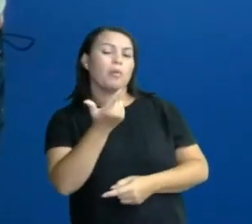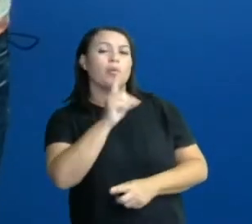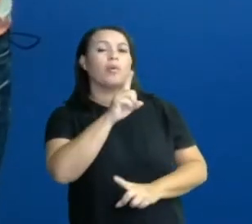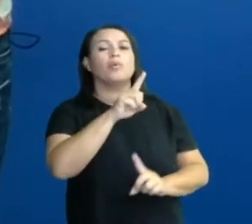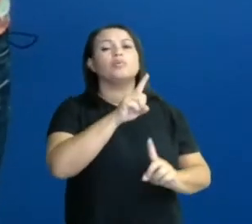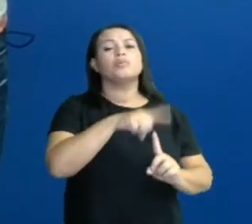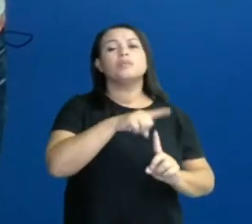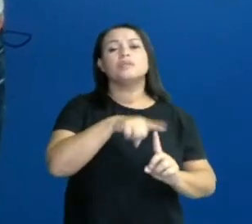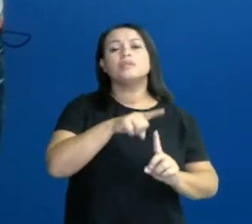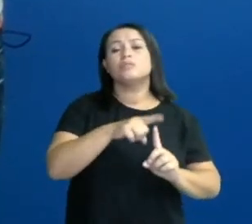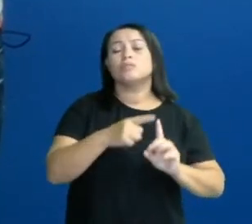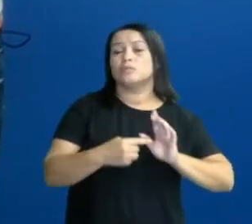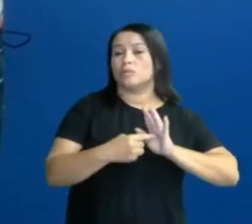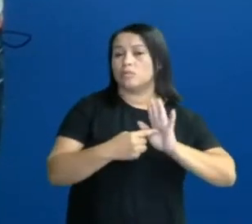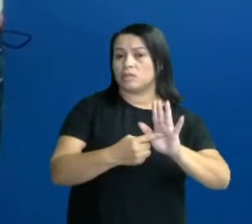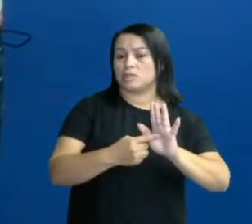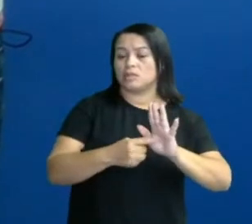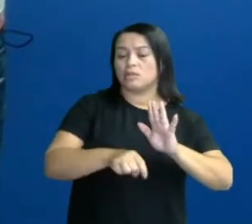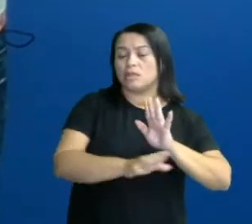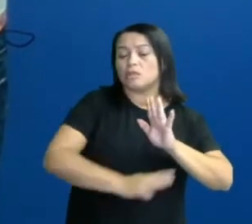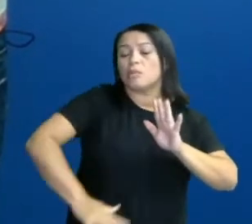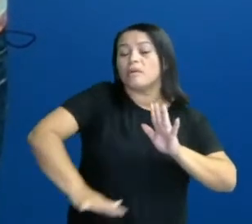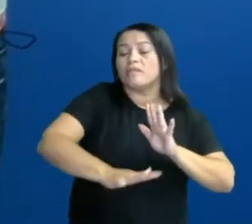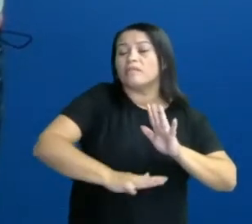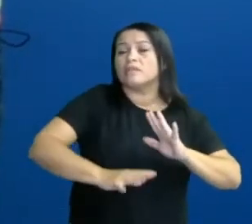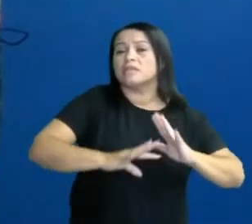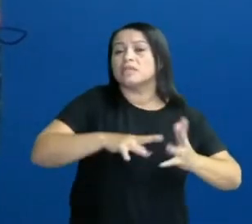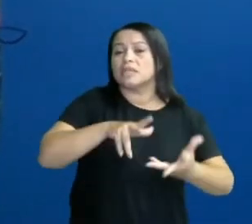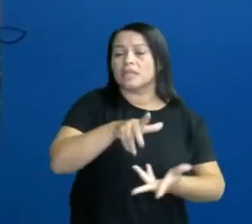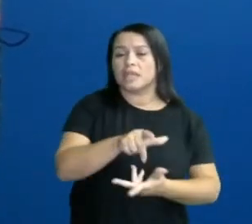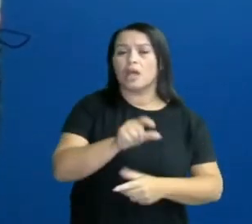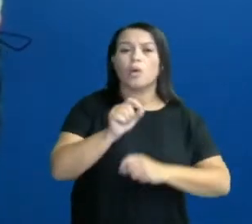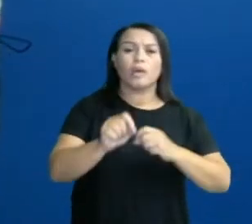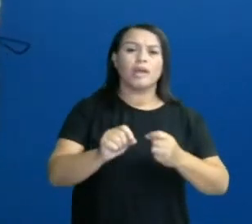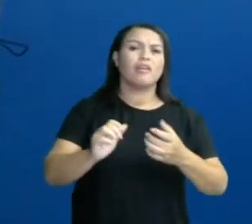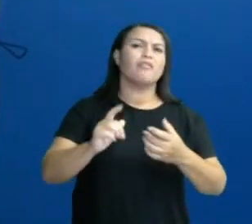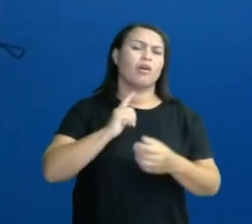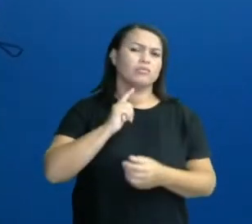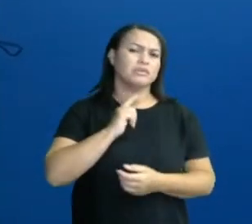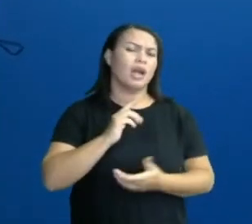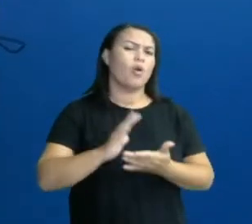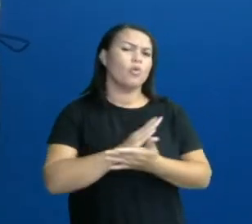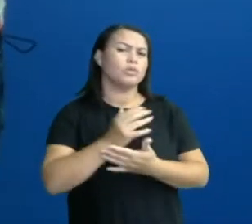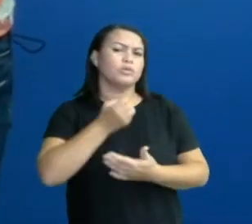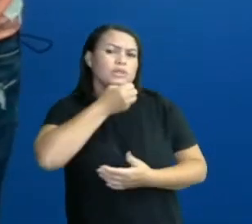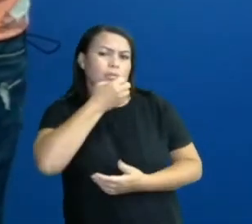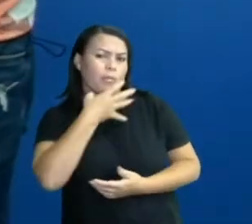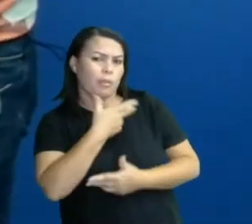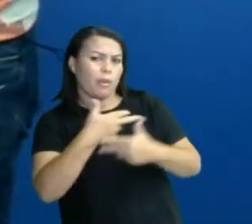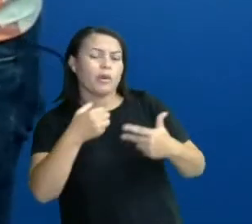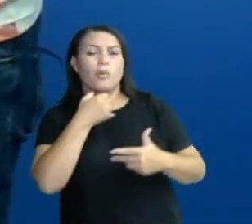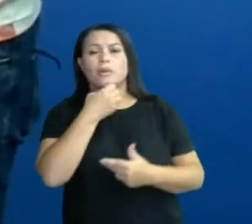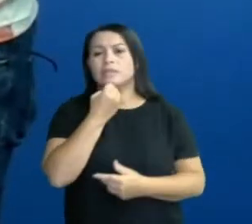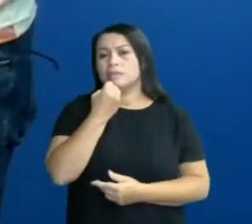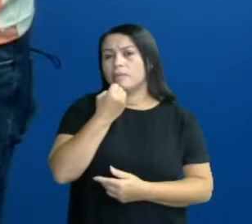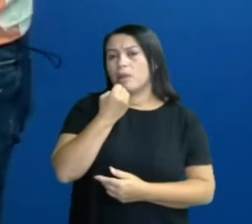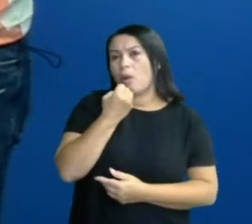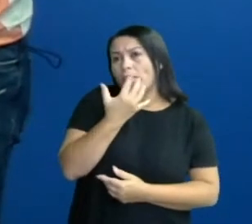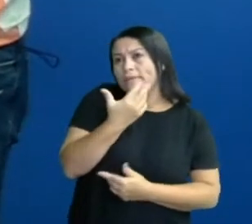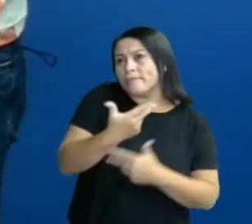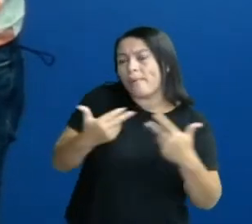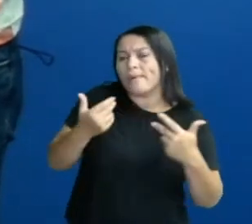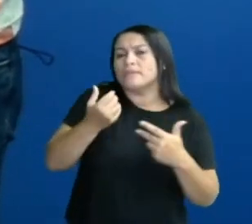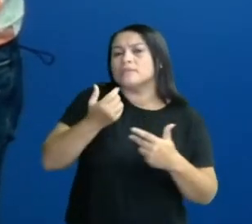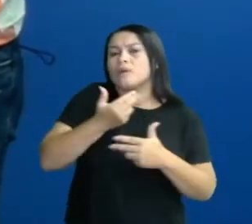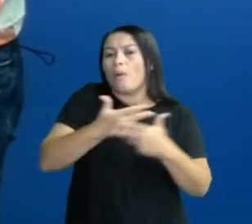de representação da superfície da Terra, mas todas elas vão ter vantagens e desvantagens, vamos assim dizer, tá bom? Então o globo,